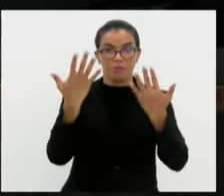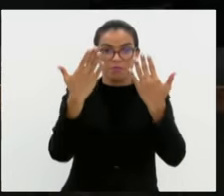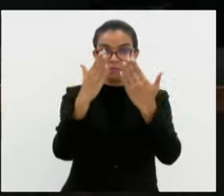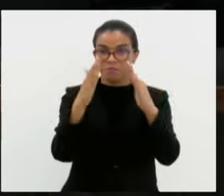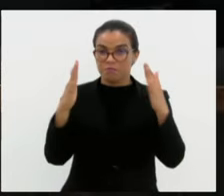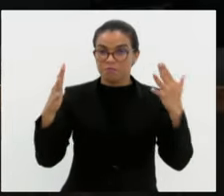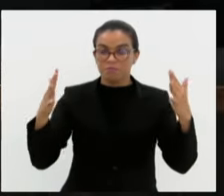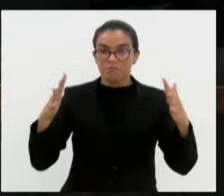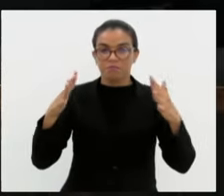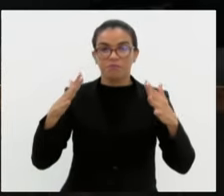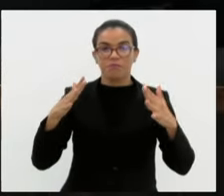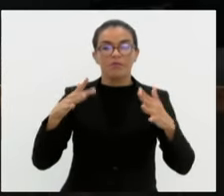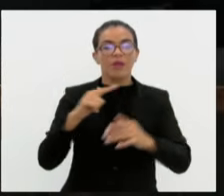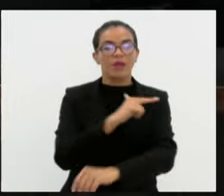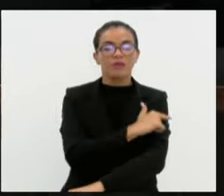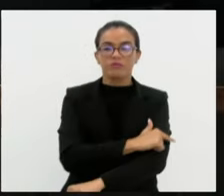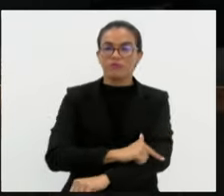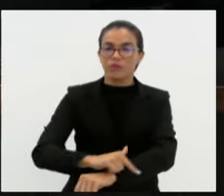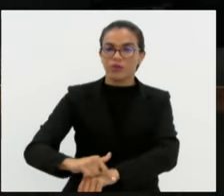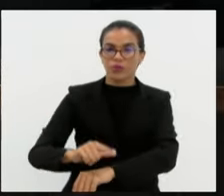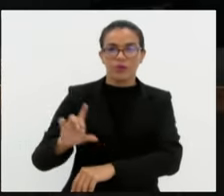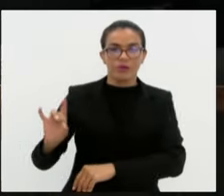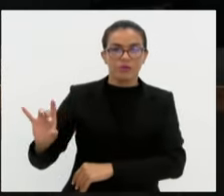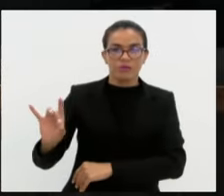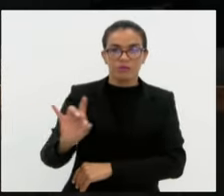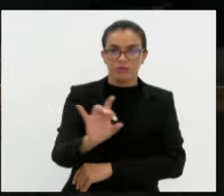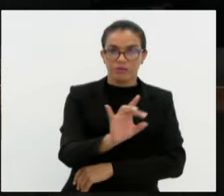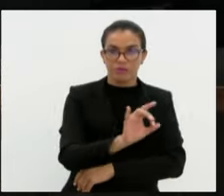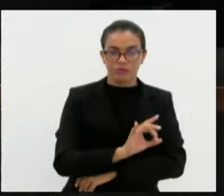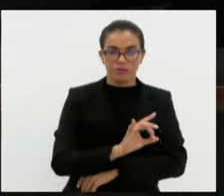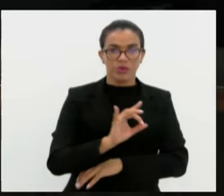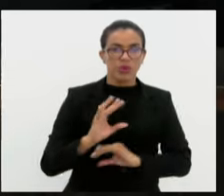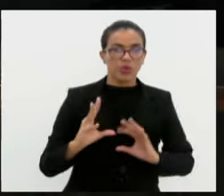de cada um dos senhores e senhoras deputados, de todas as bancadas,